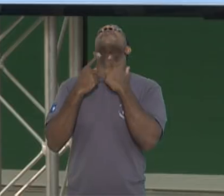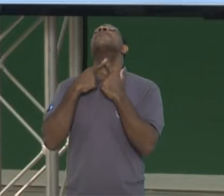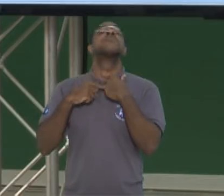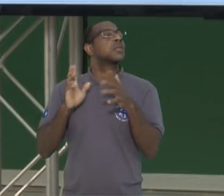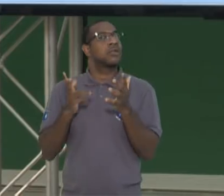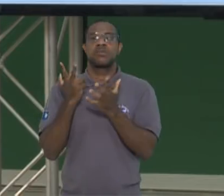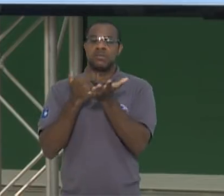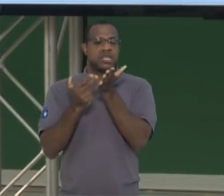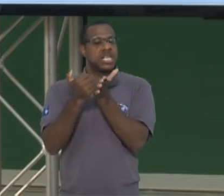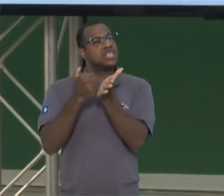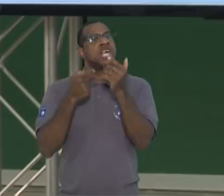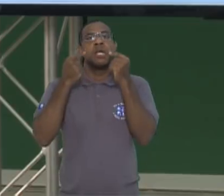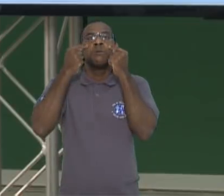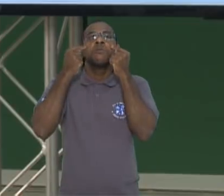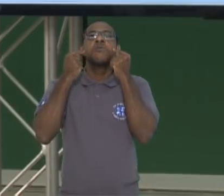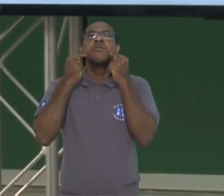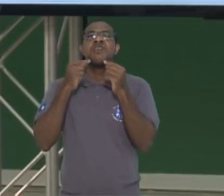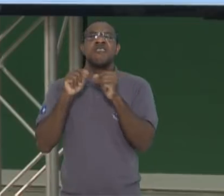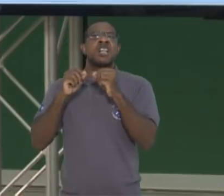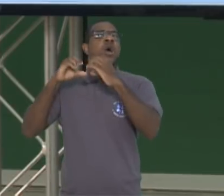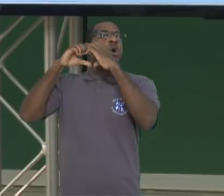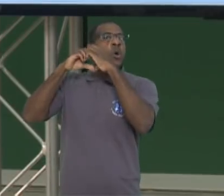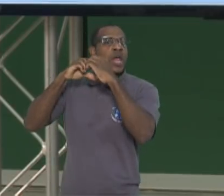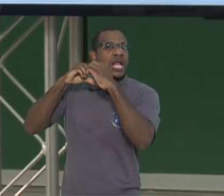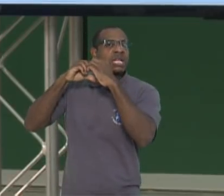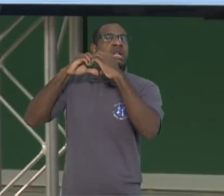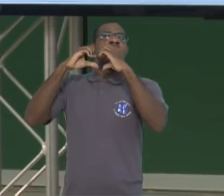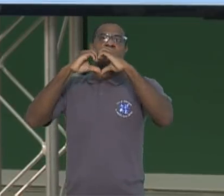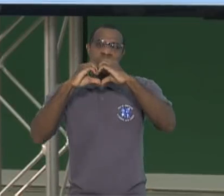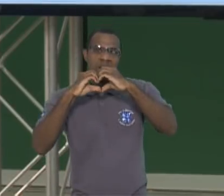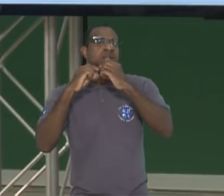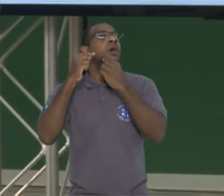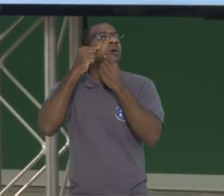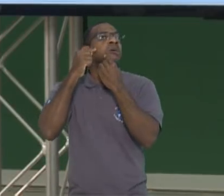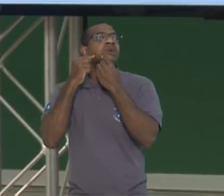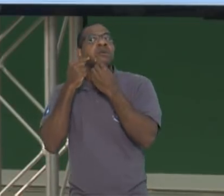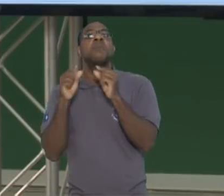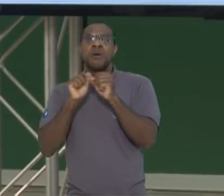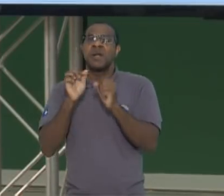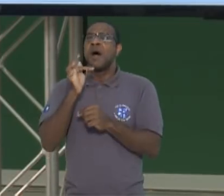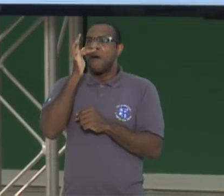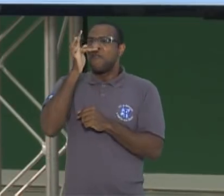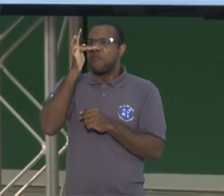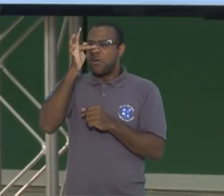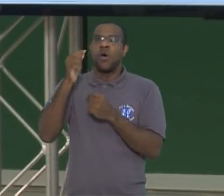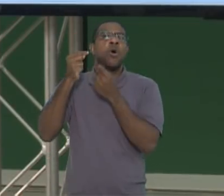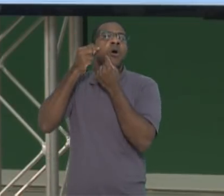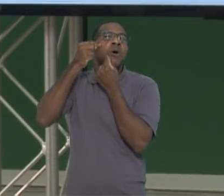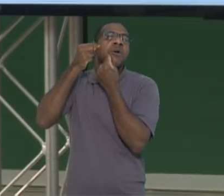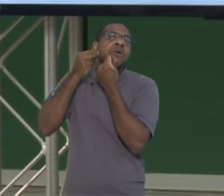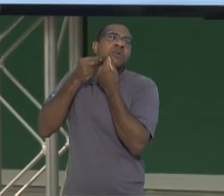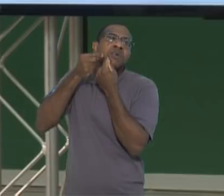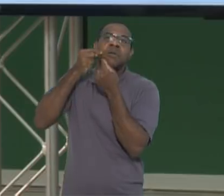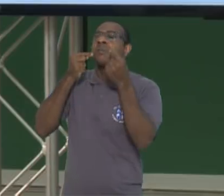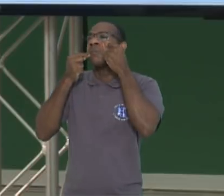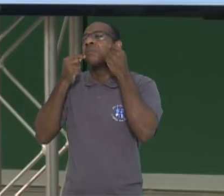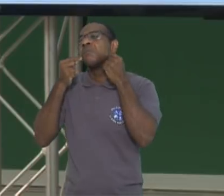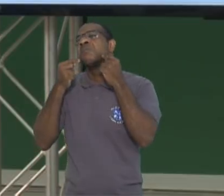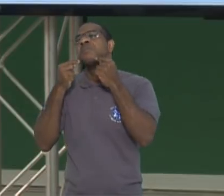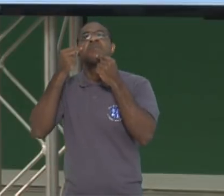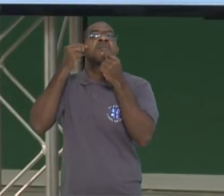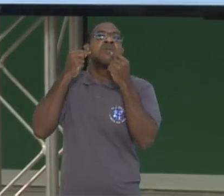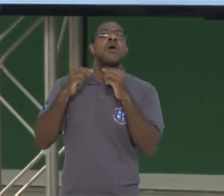fazer um coração, uma flor, enfim, a boca grande do palhaço, né? Vai escolhendo os desenhos da